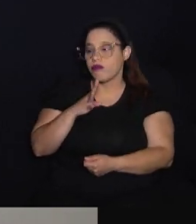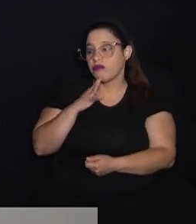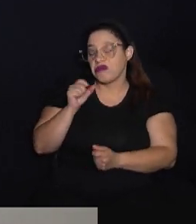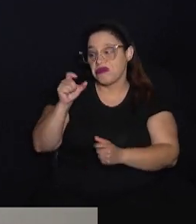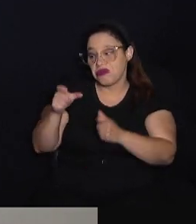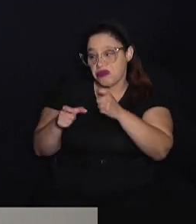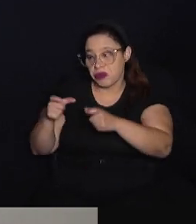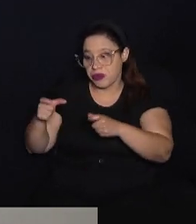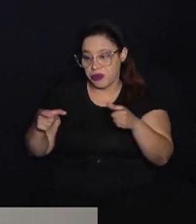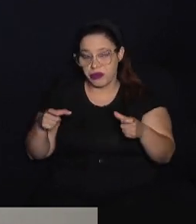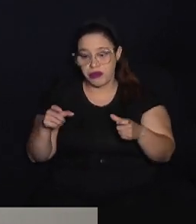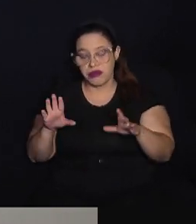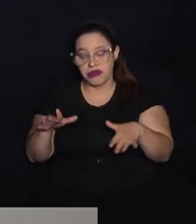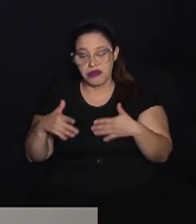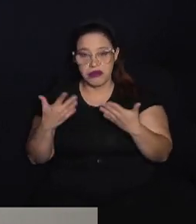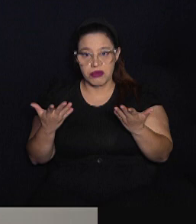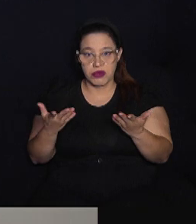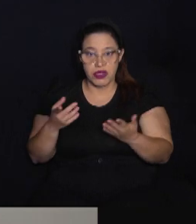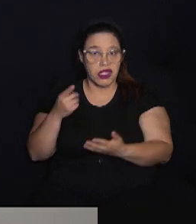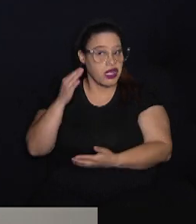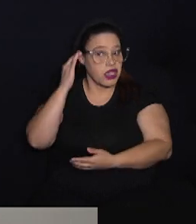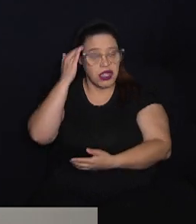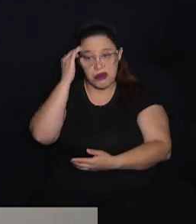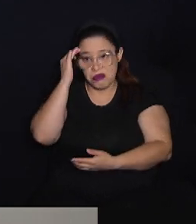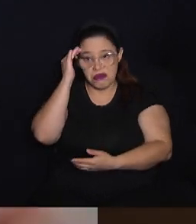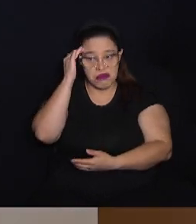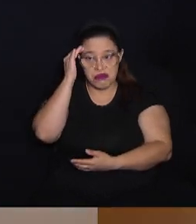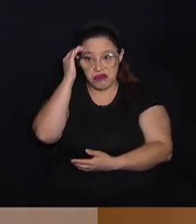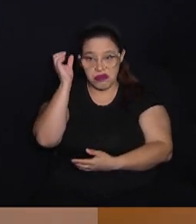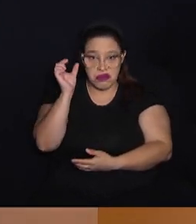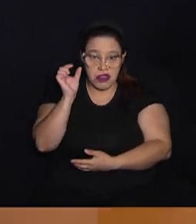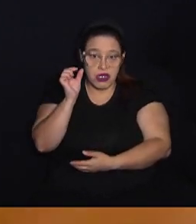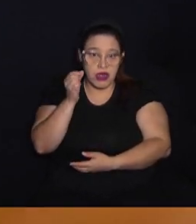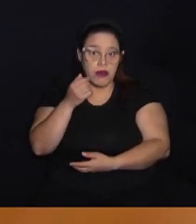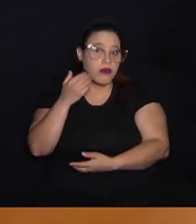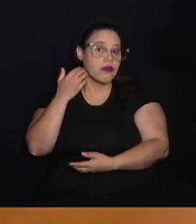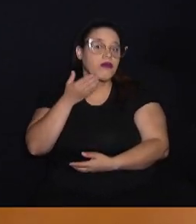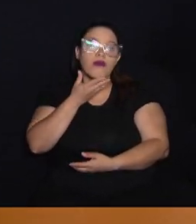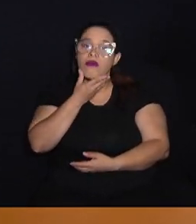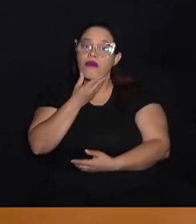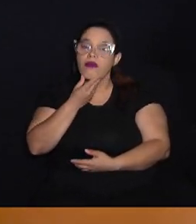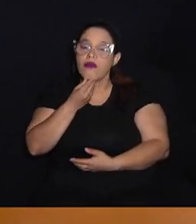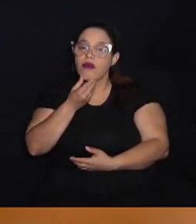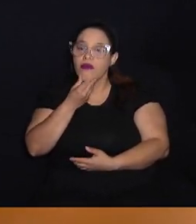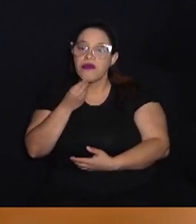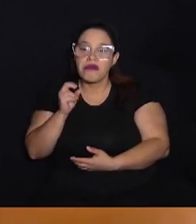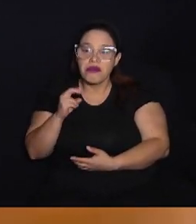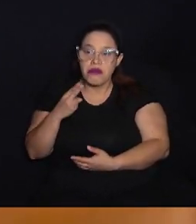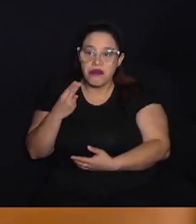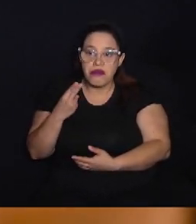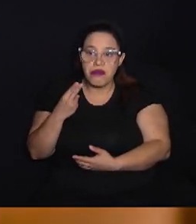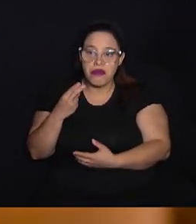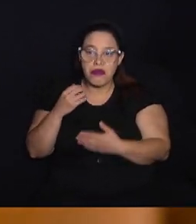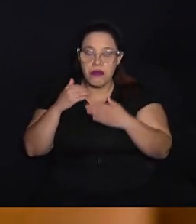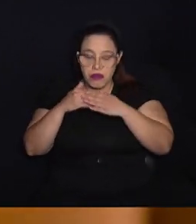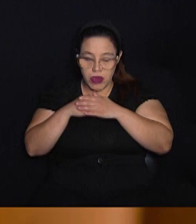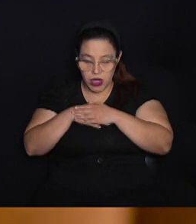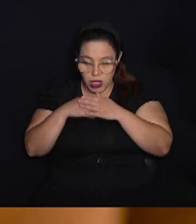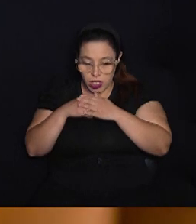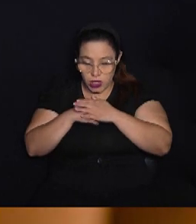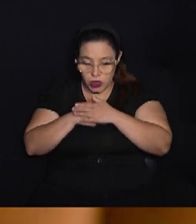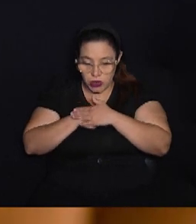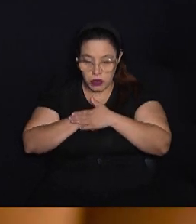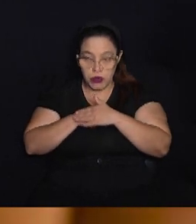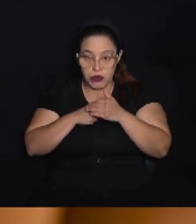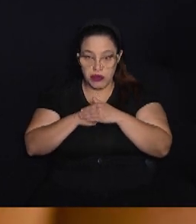pessoas, às vezes, nem notam. Às vezes são pequenas lesões na barba, outras lesões mais escondidas. E